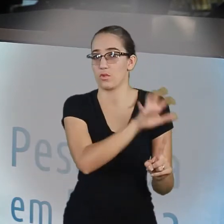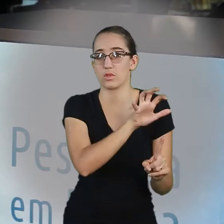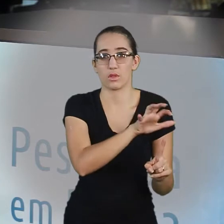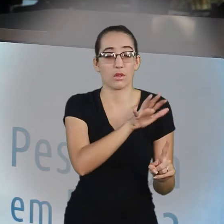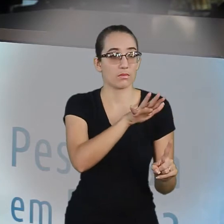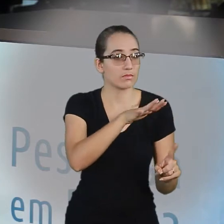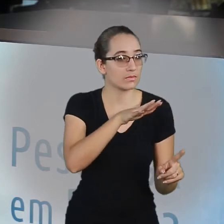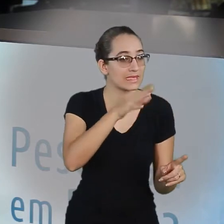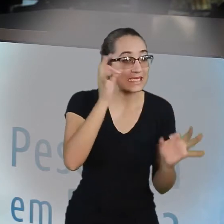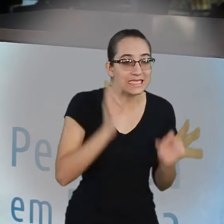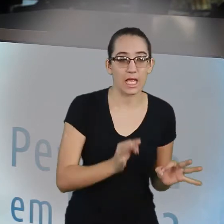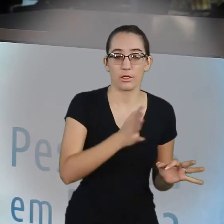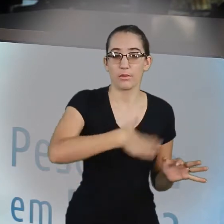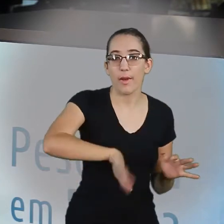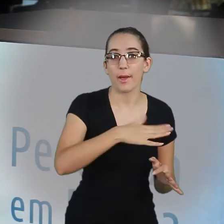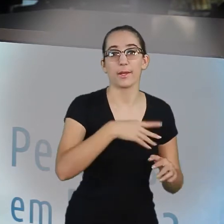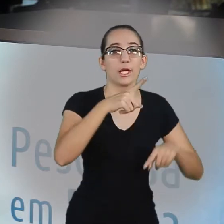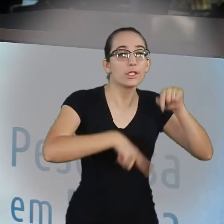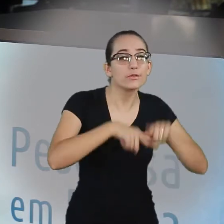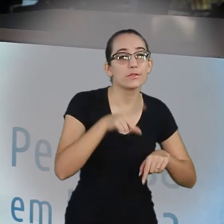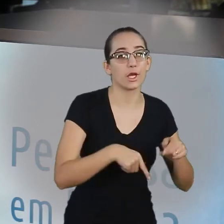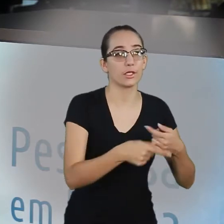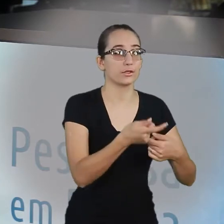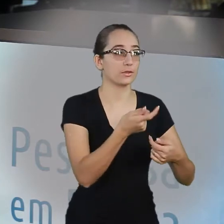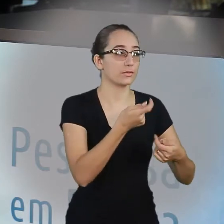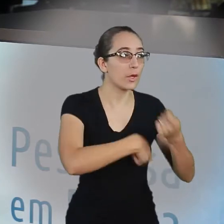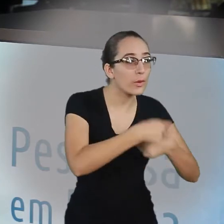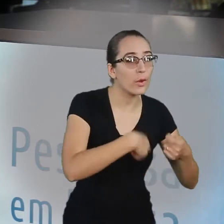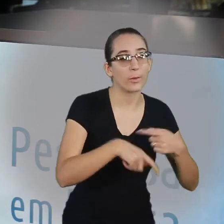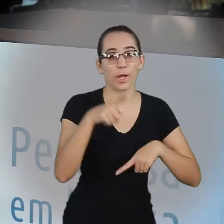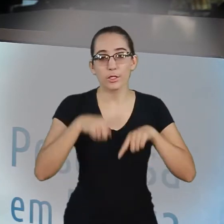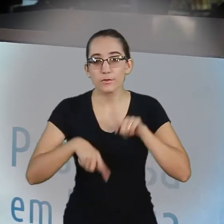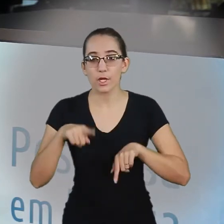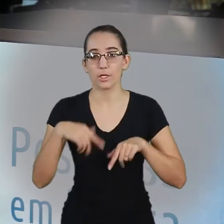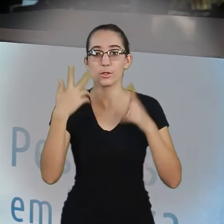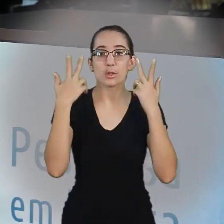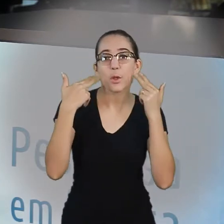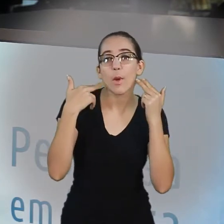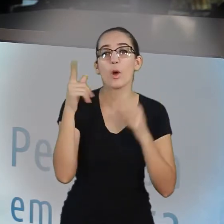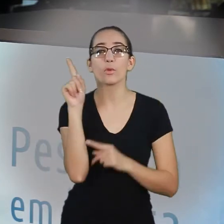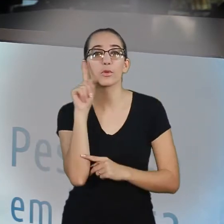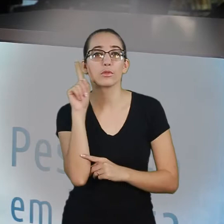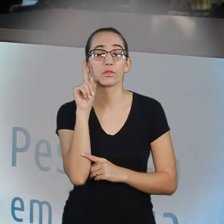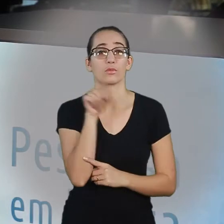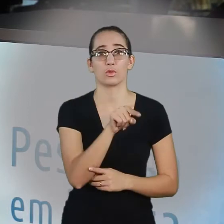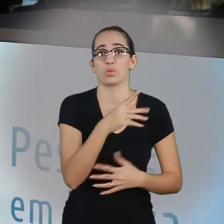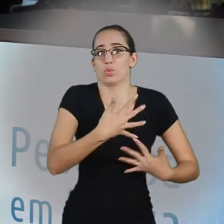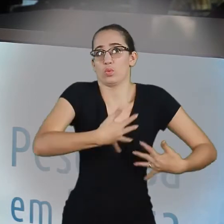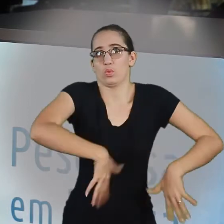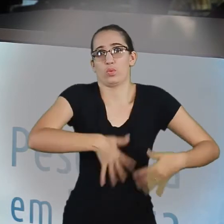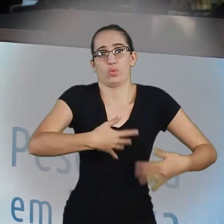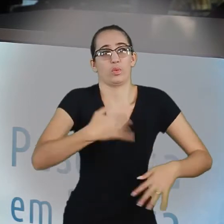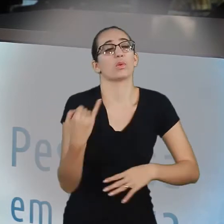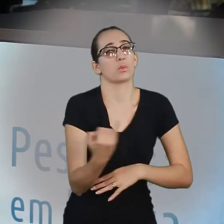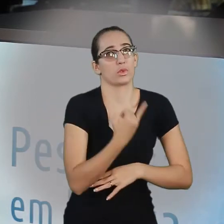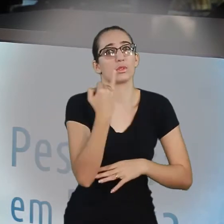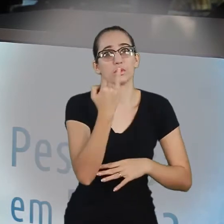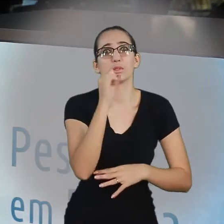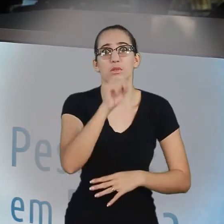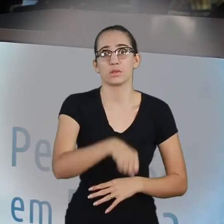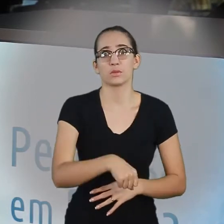econômicas e nas atividades do dia a dia. Então o impacto social dessa área é muito significativo. Para teres uma ideia,